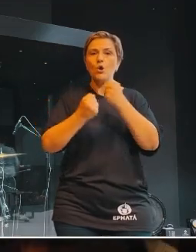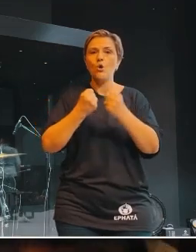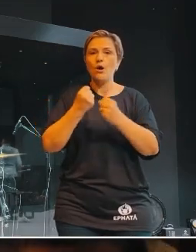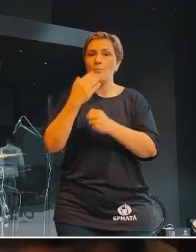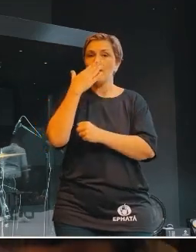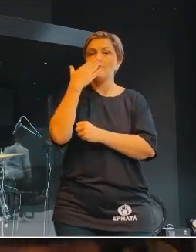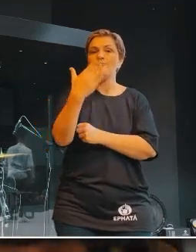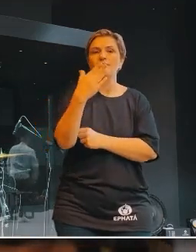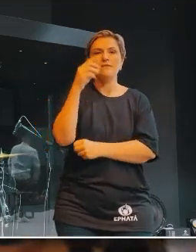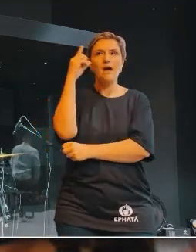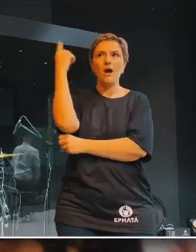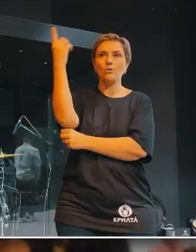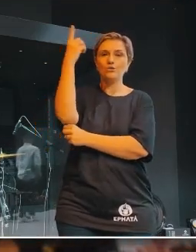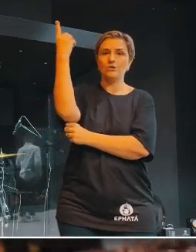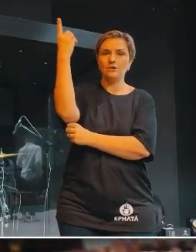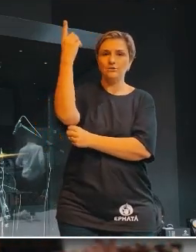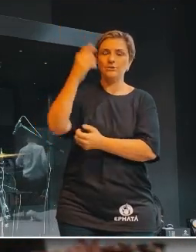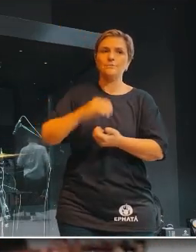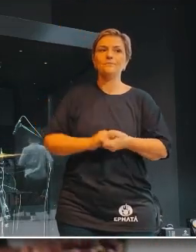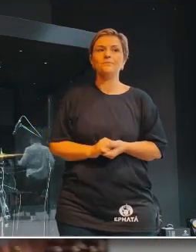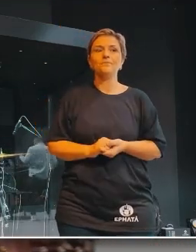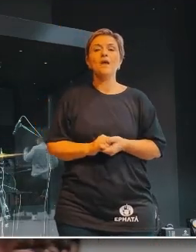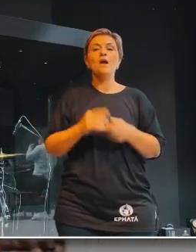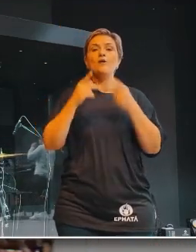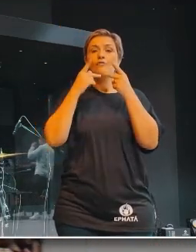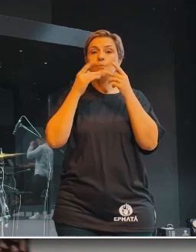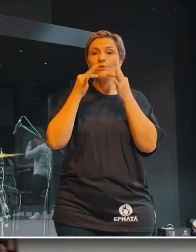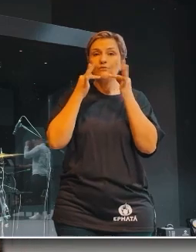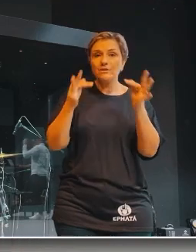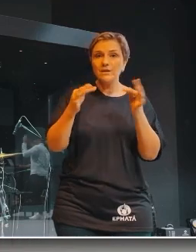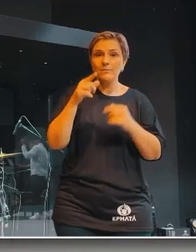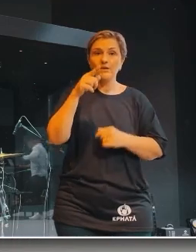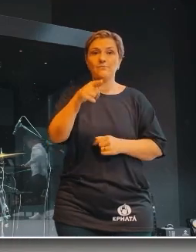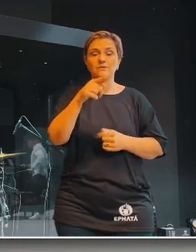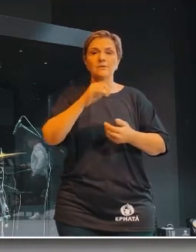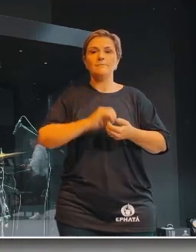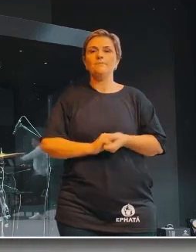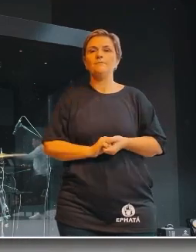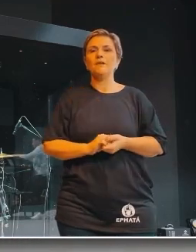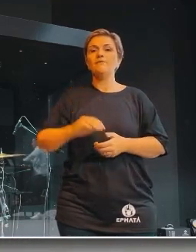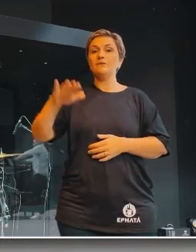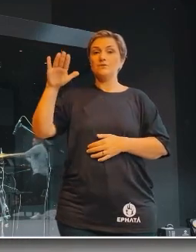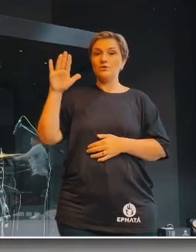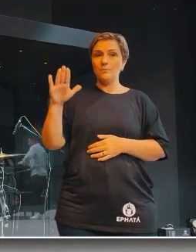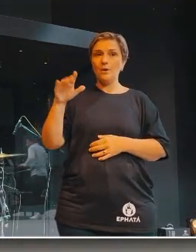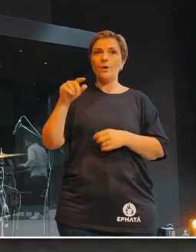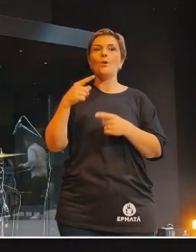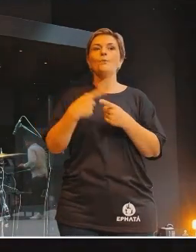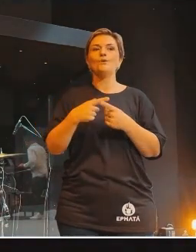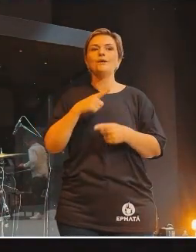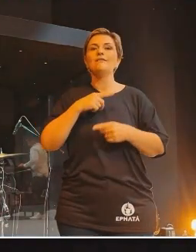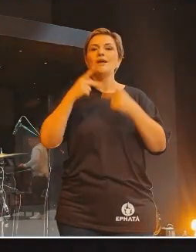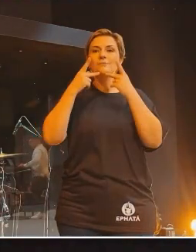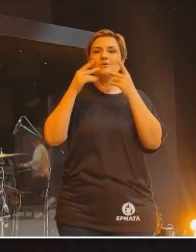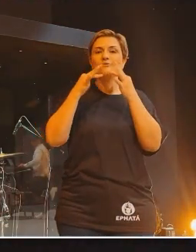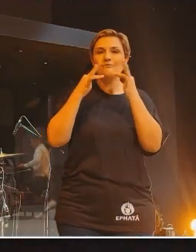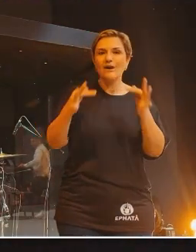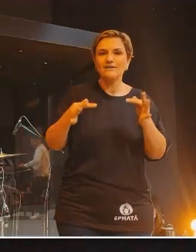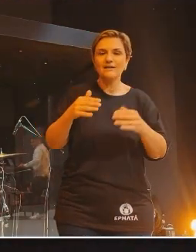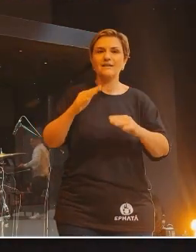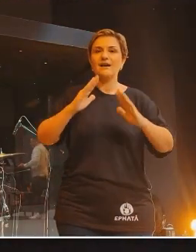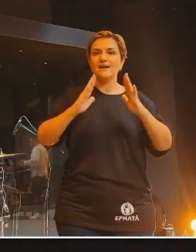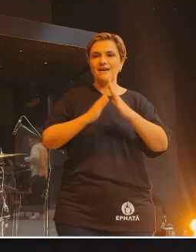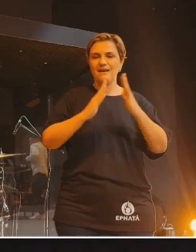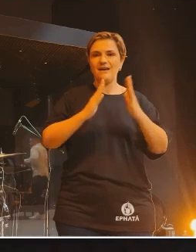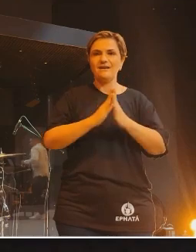enfrentar. Me deixa profetizar sobre você. Levanta a tua mão, porque tem profeta na casa. Tem profeta